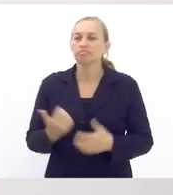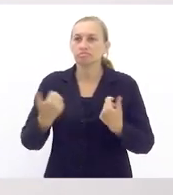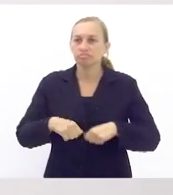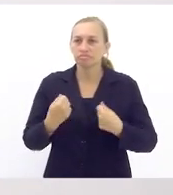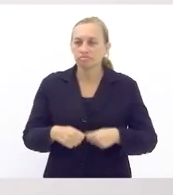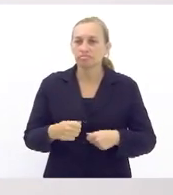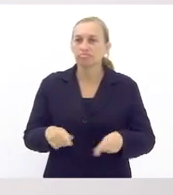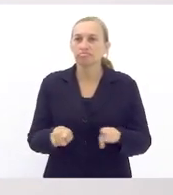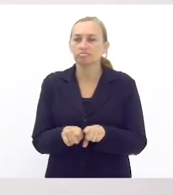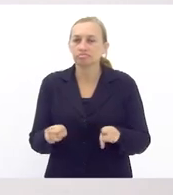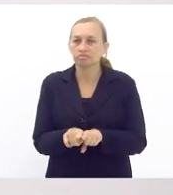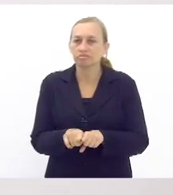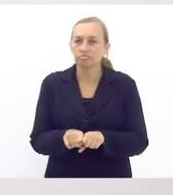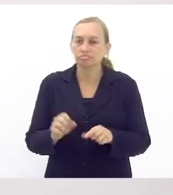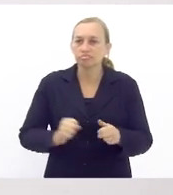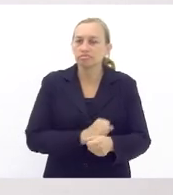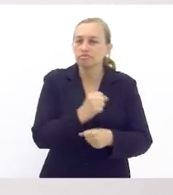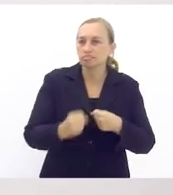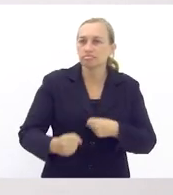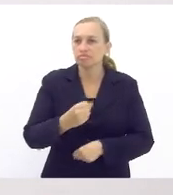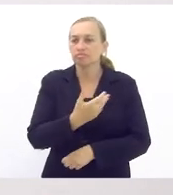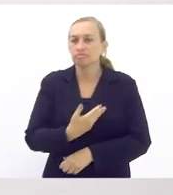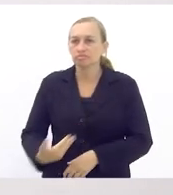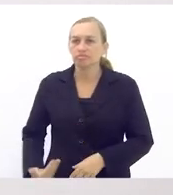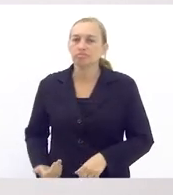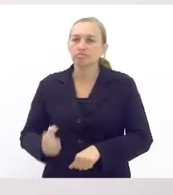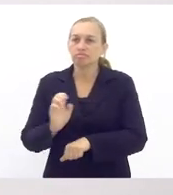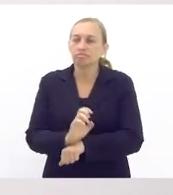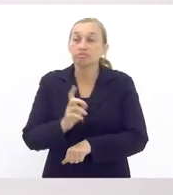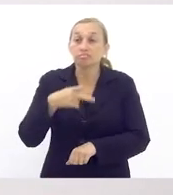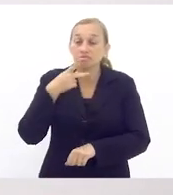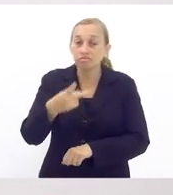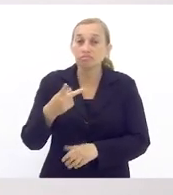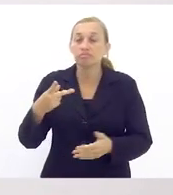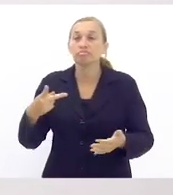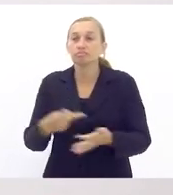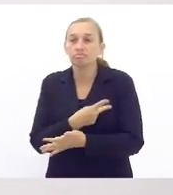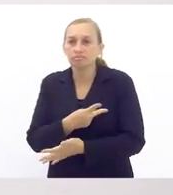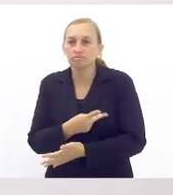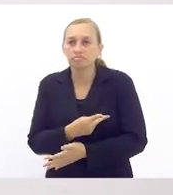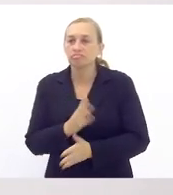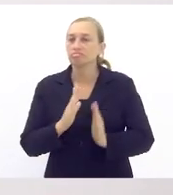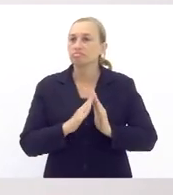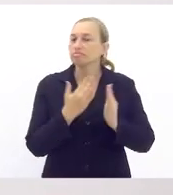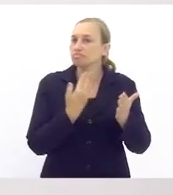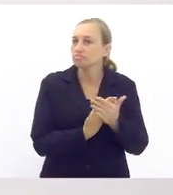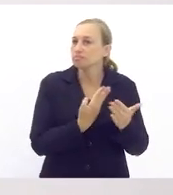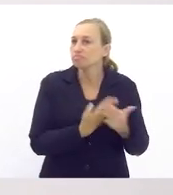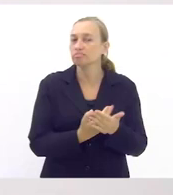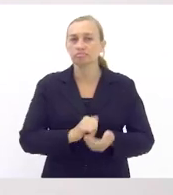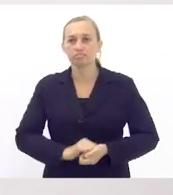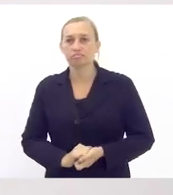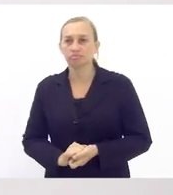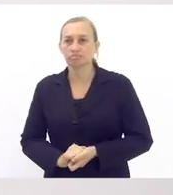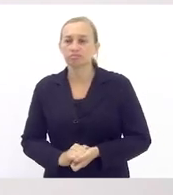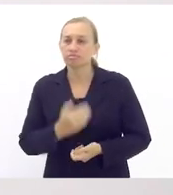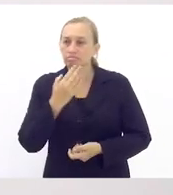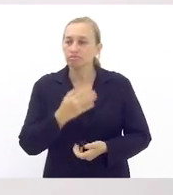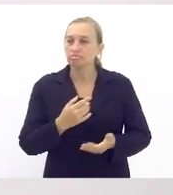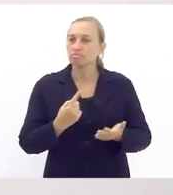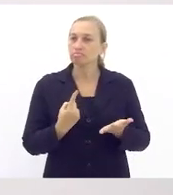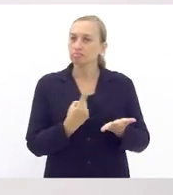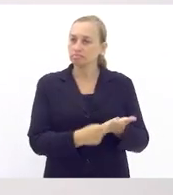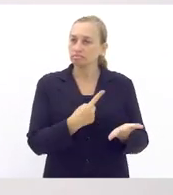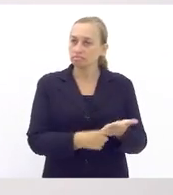o poder público desse estado falar sobre o que está acontecendo com a Martins Pena se comprometer